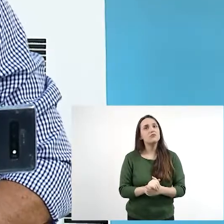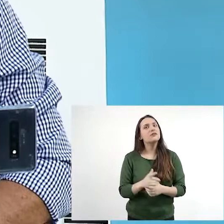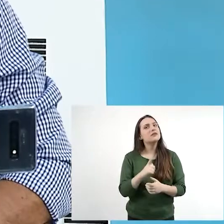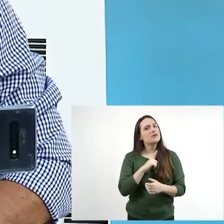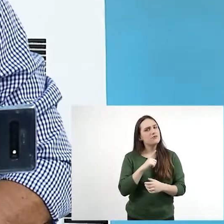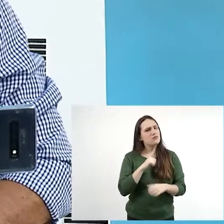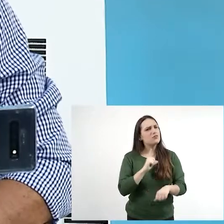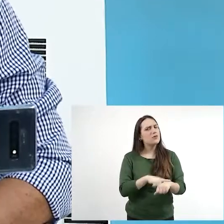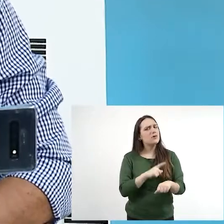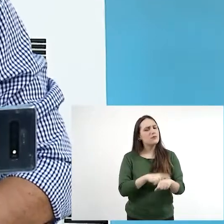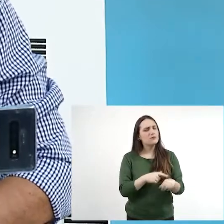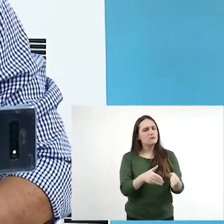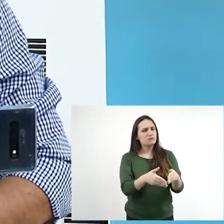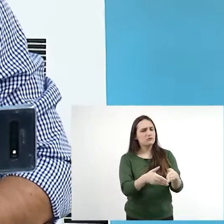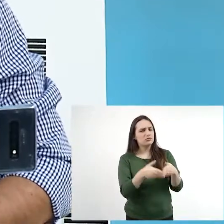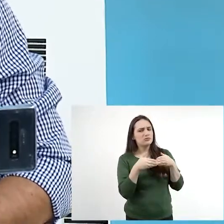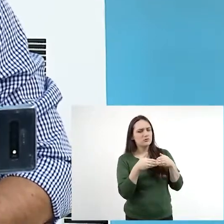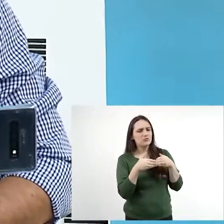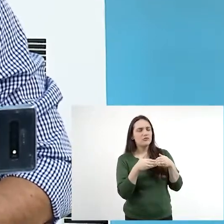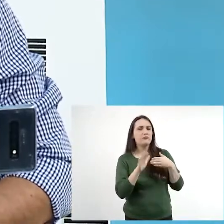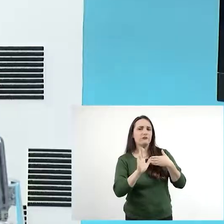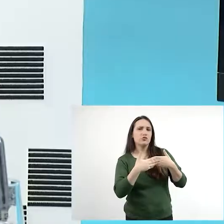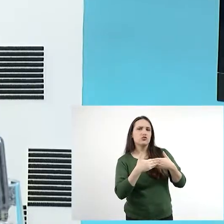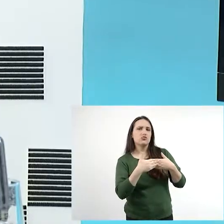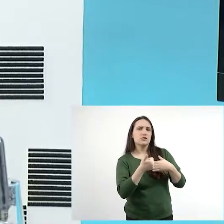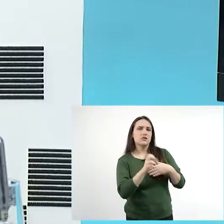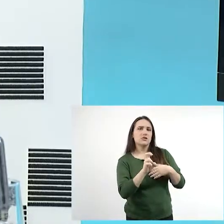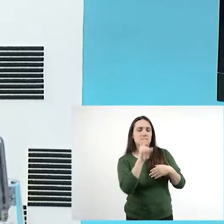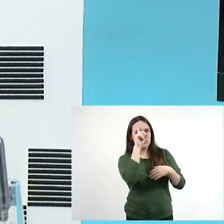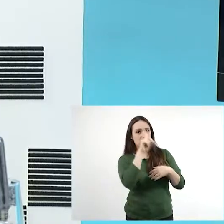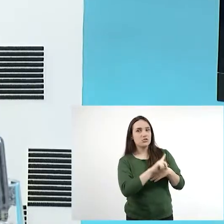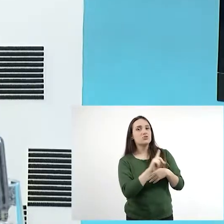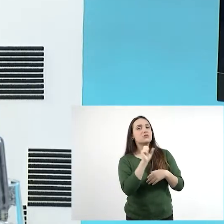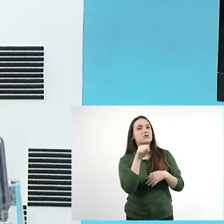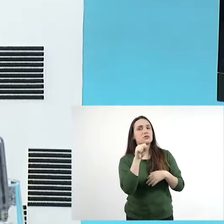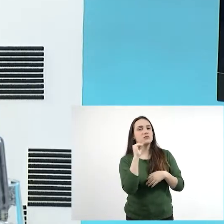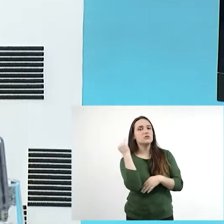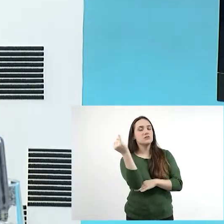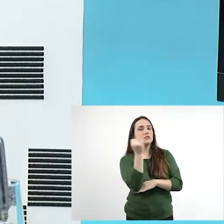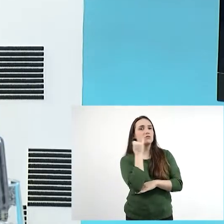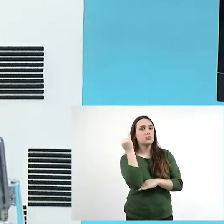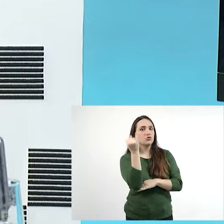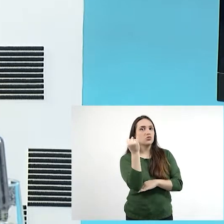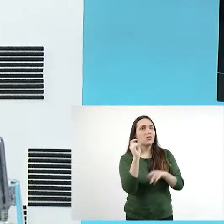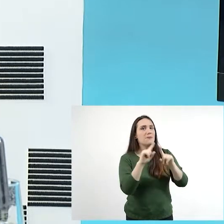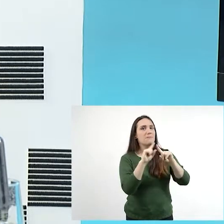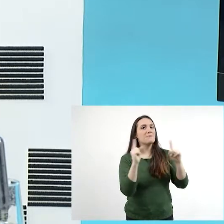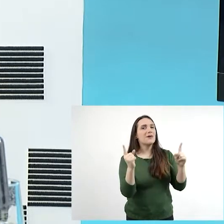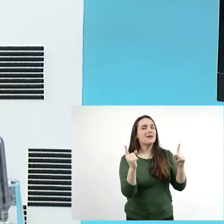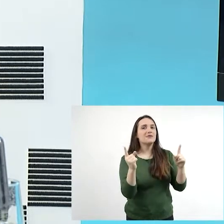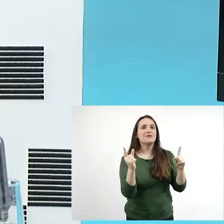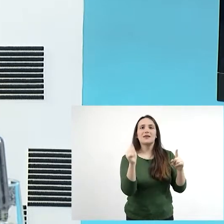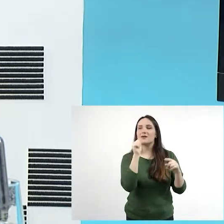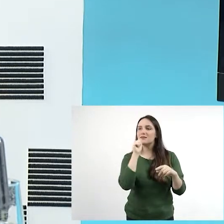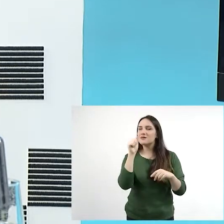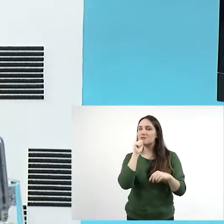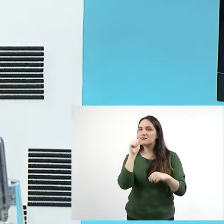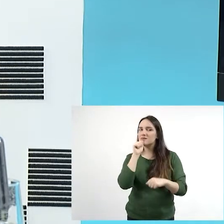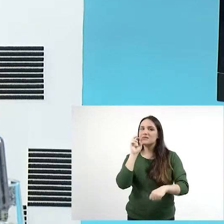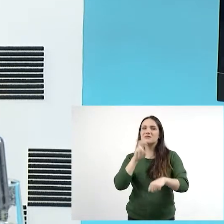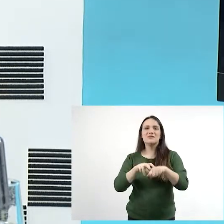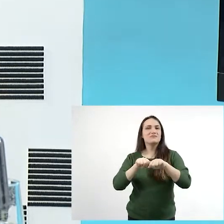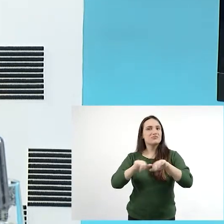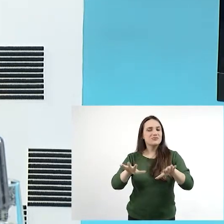quinzena, né? 15 dias de fechamento. Foi importante, mas trouxe alguns impactos. A pandemia continua trazendo.